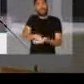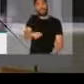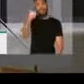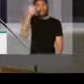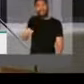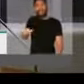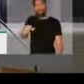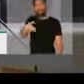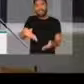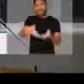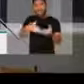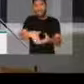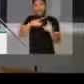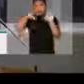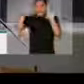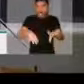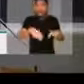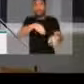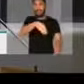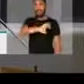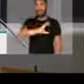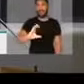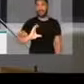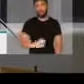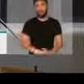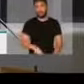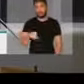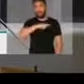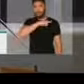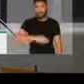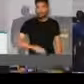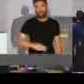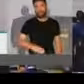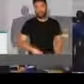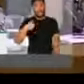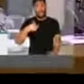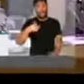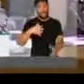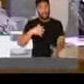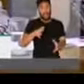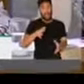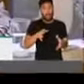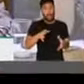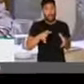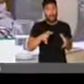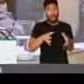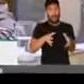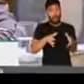saia daqui e peça demissão do seu cargo de ministro da Educação desse país.